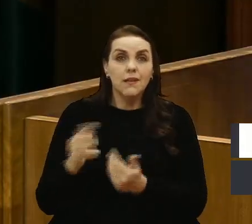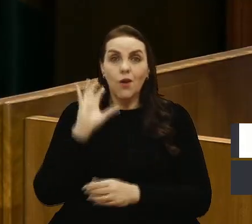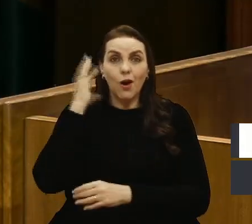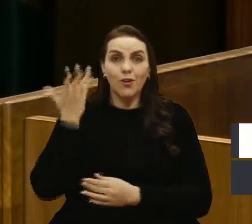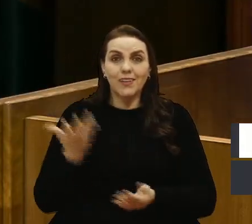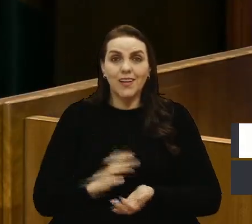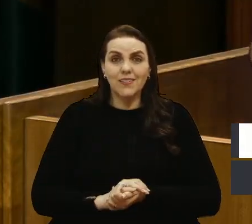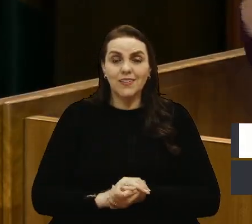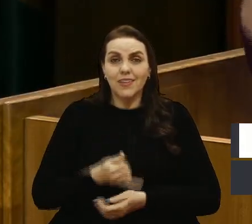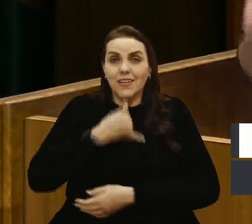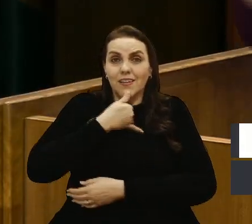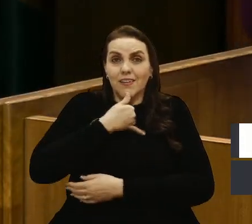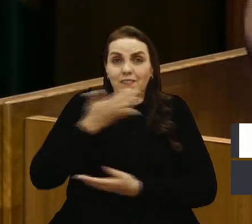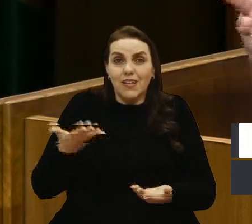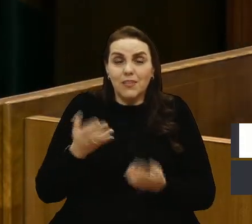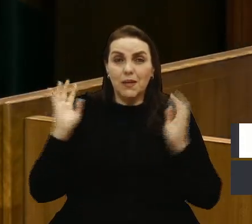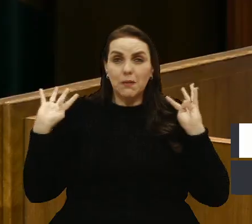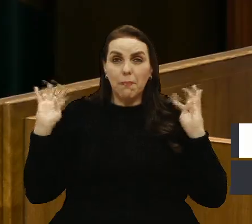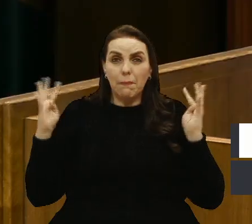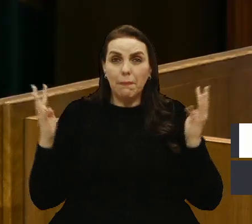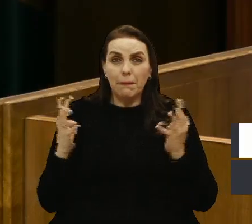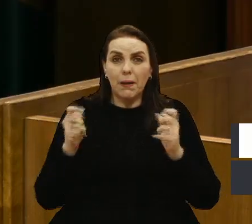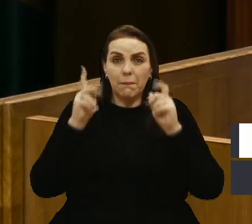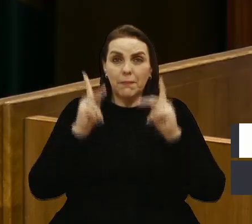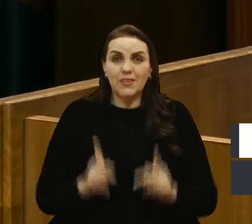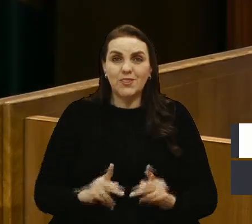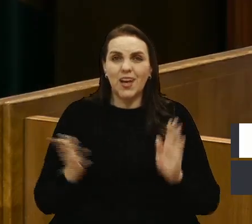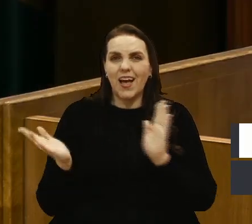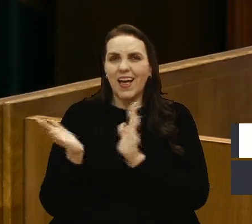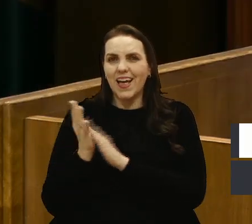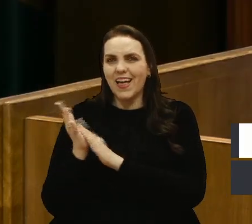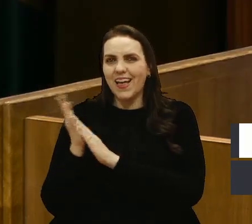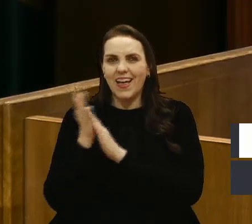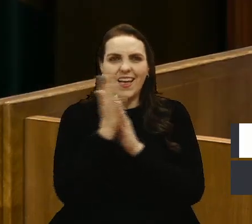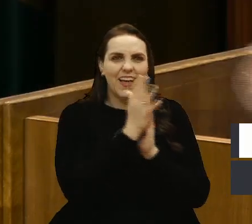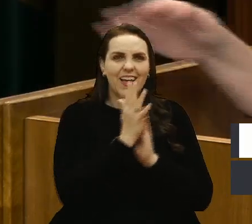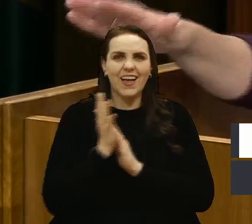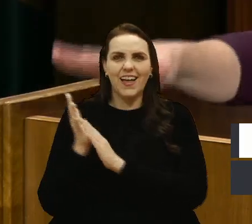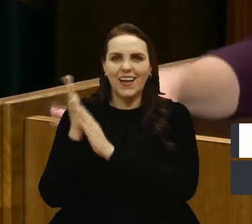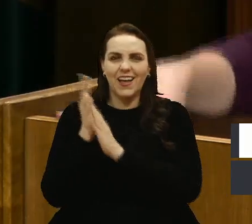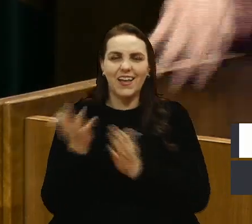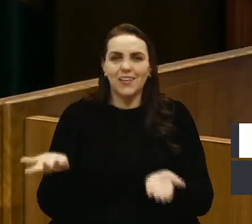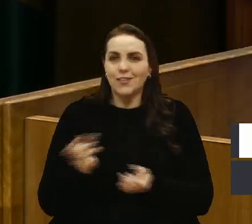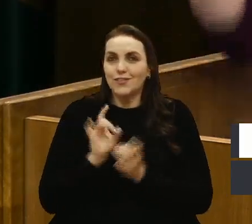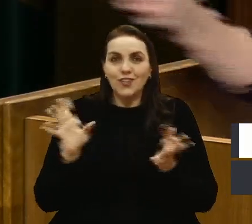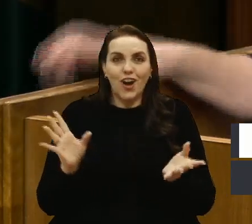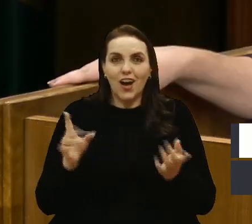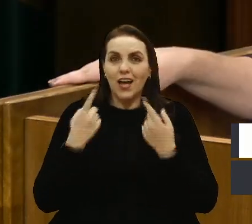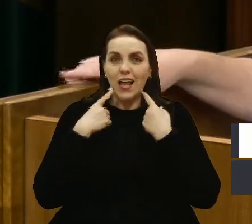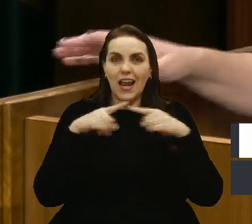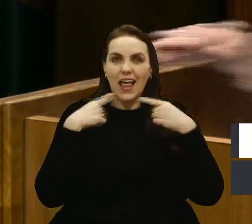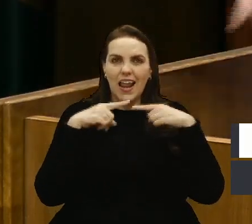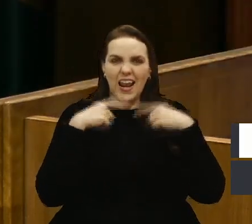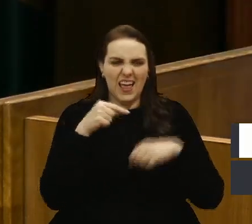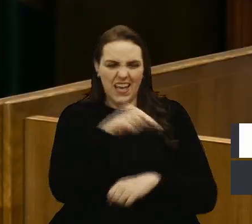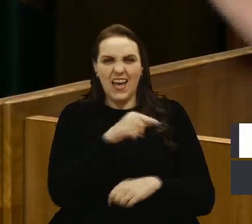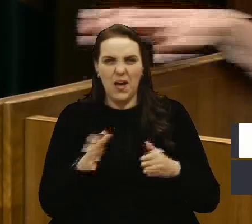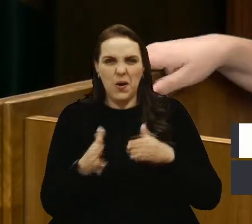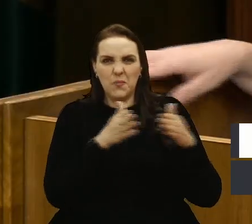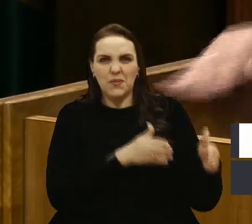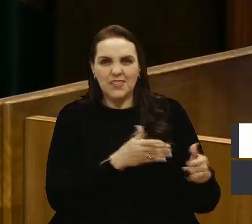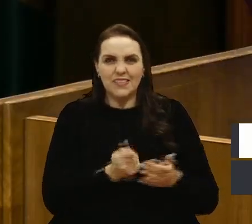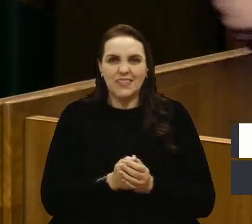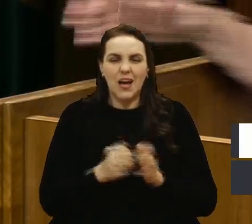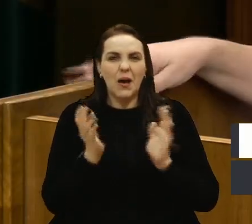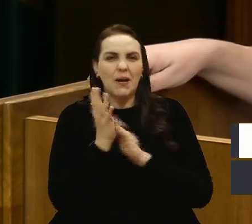E infelizmente ele está rodeado de pessoas que batem palmas para ele criticar a oposição, e batem palma